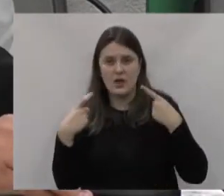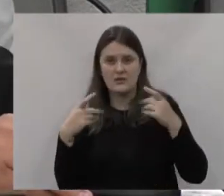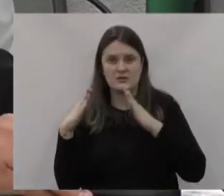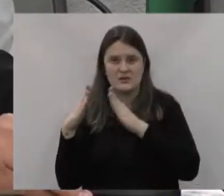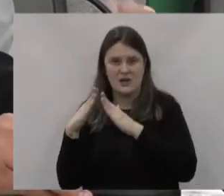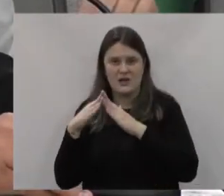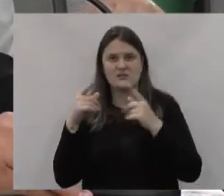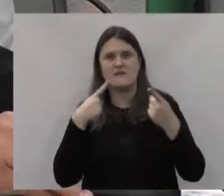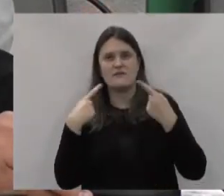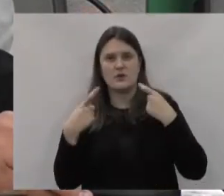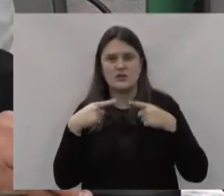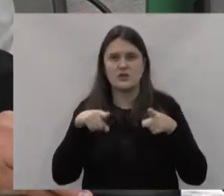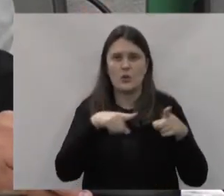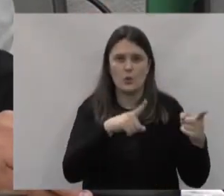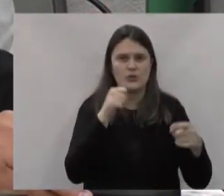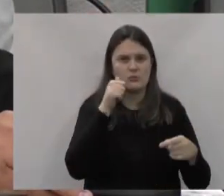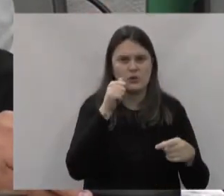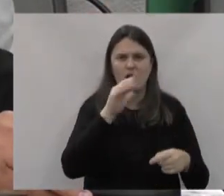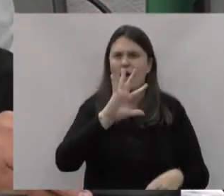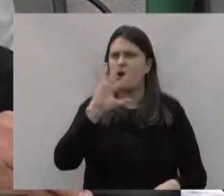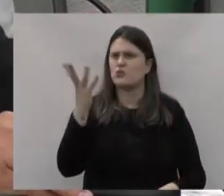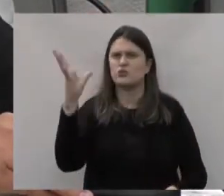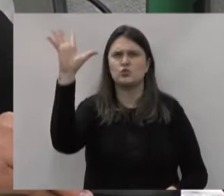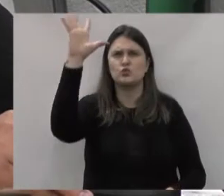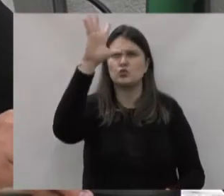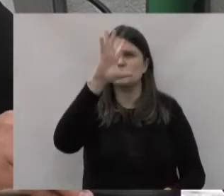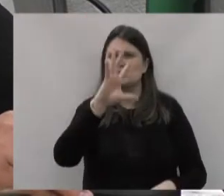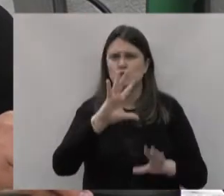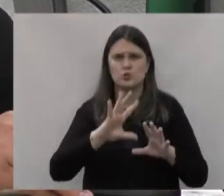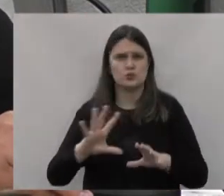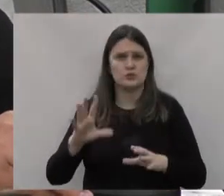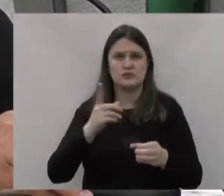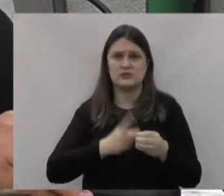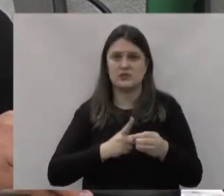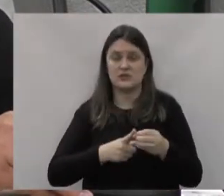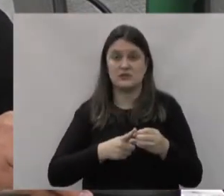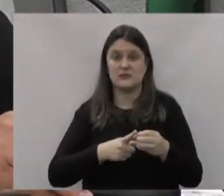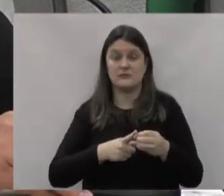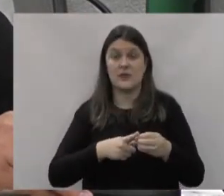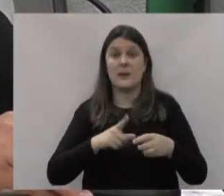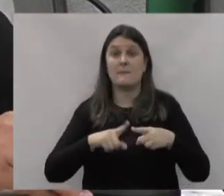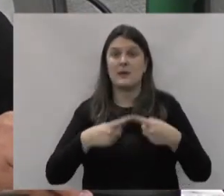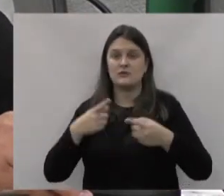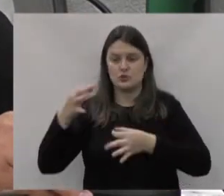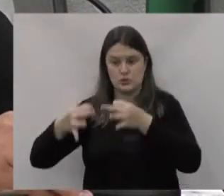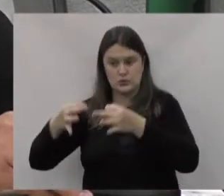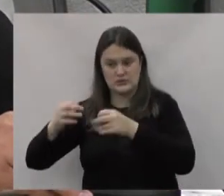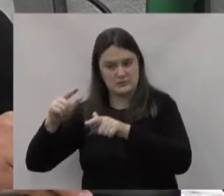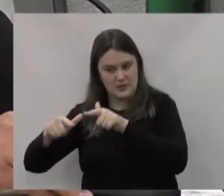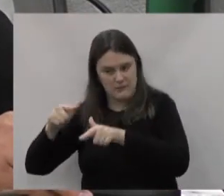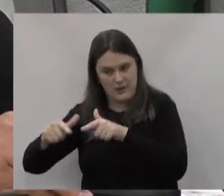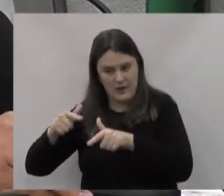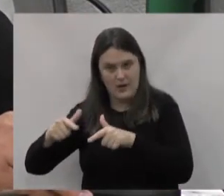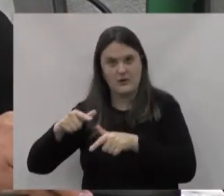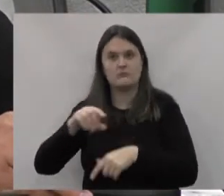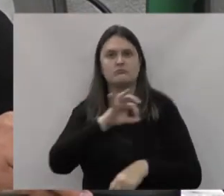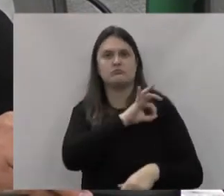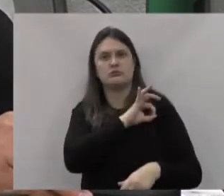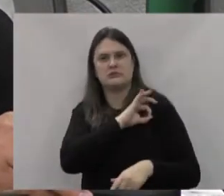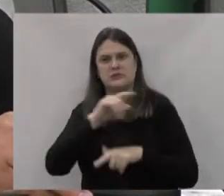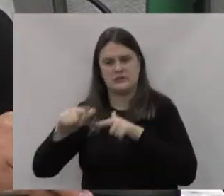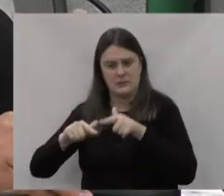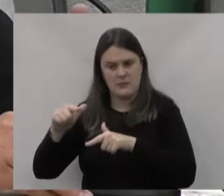acontece proporcionalmente em todas as cidades. Mas aquelas cidades onde tem um judiciário atuante, onde